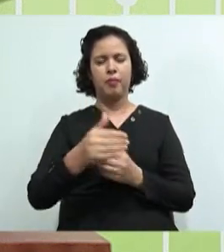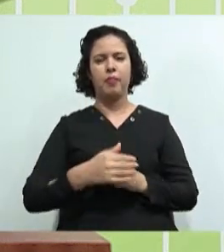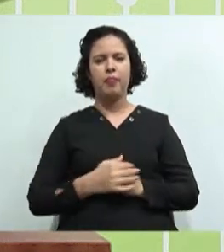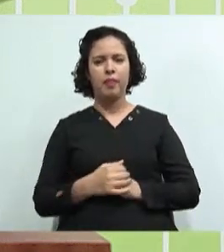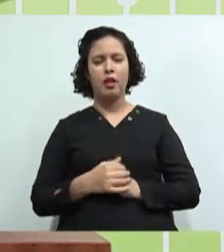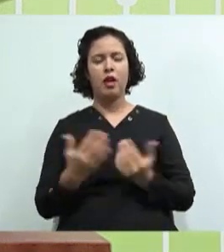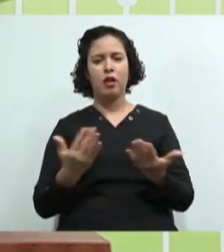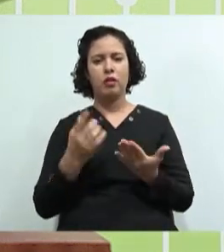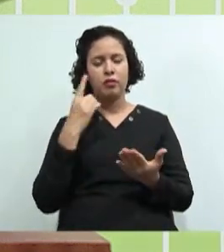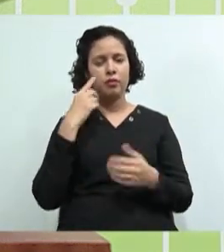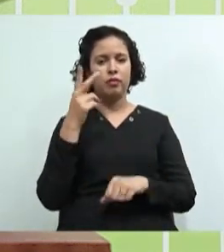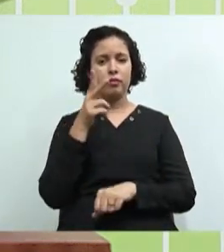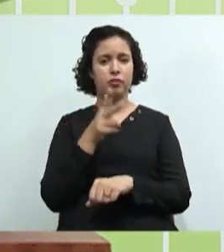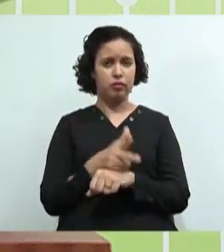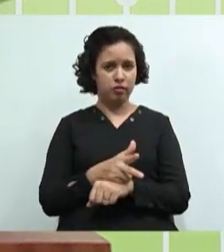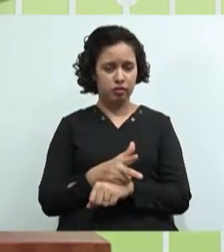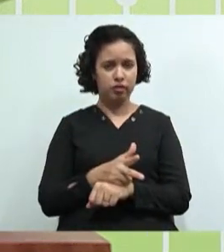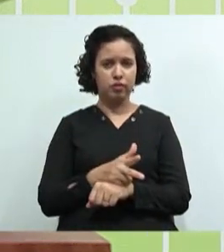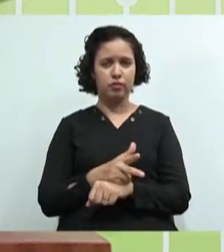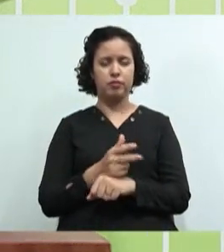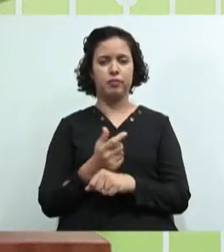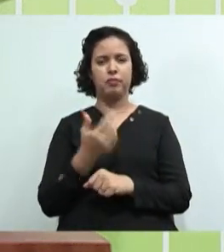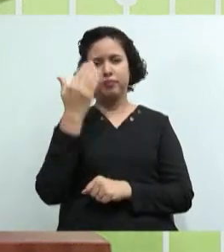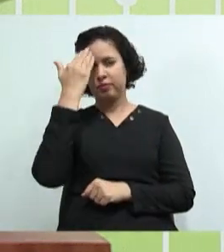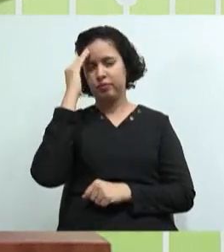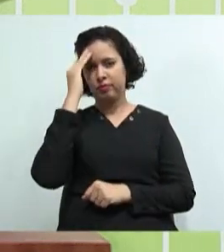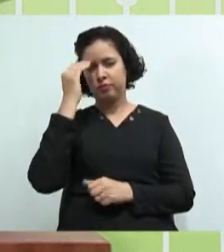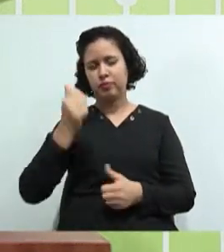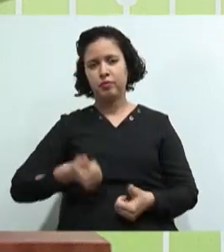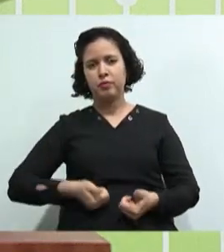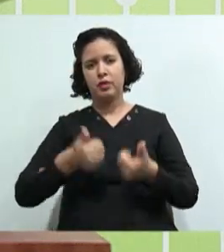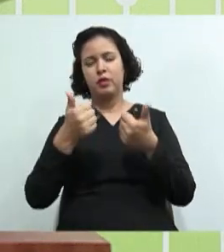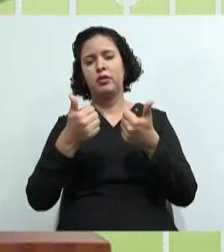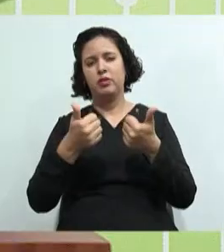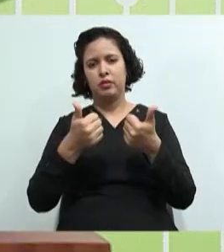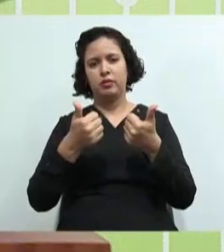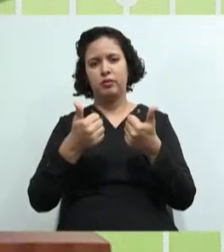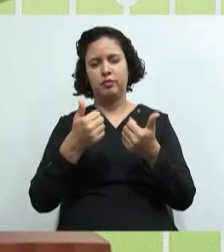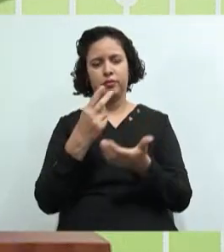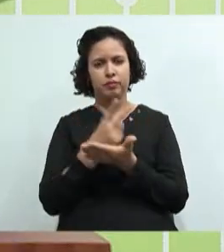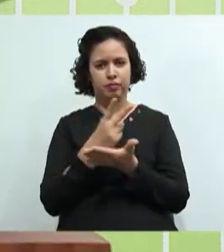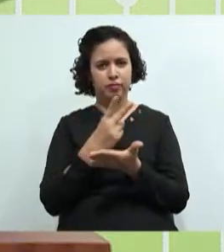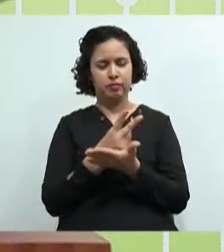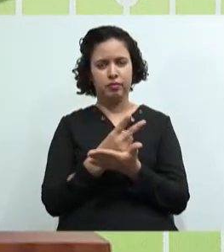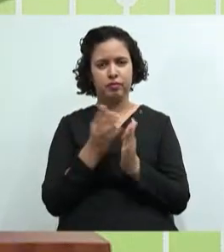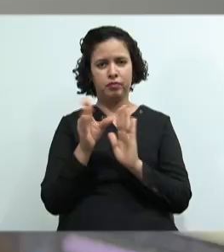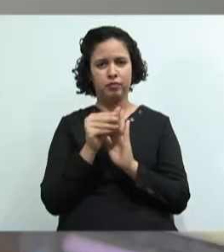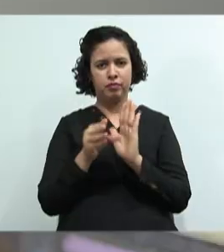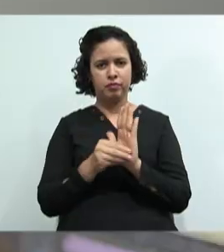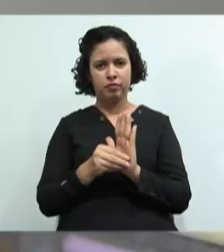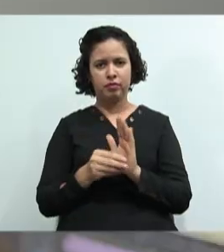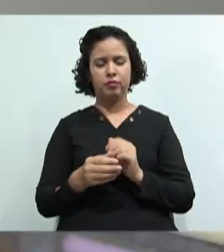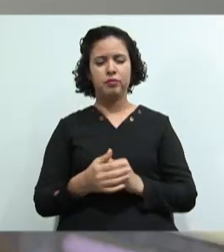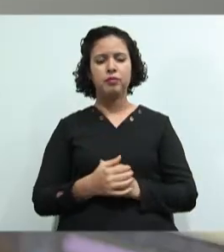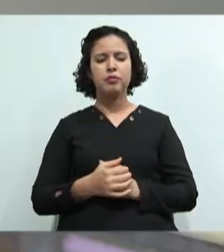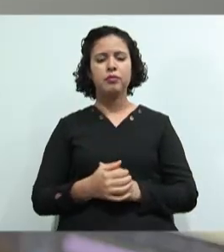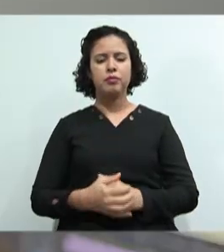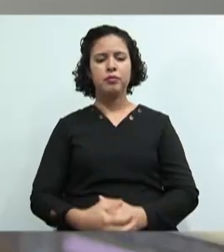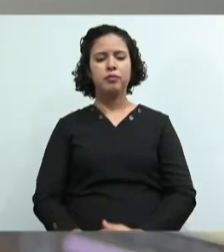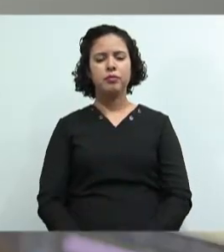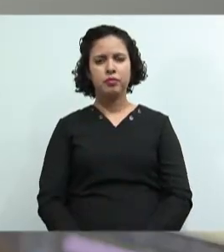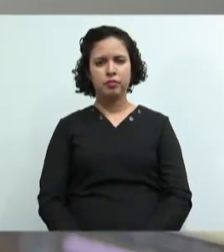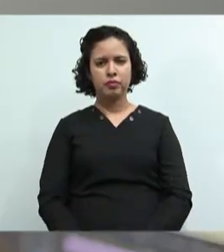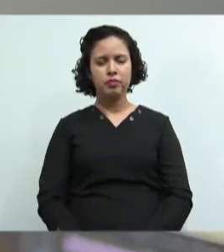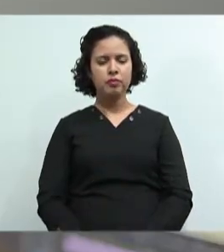assistir então um vídeo aí, para você entender melhor algumas coisas, para darmos continuidade ao nosso conteúdo. Por favor. Como